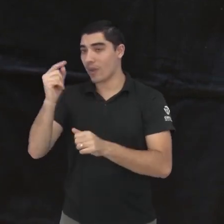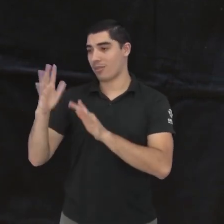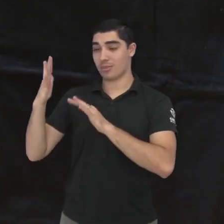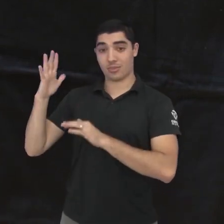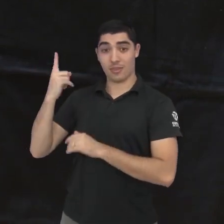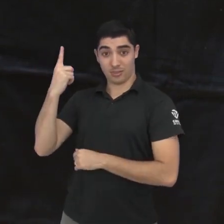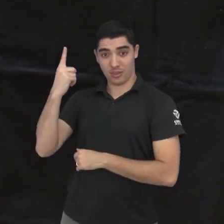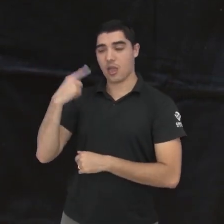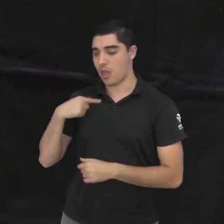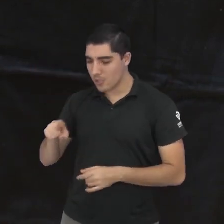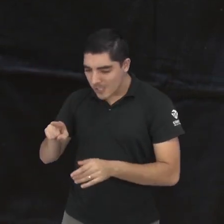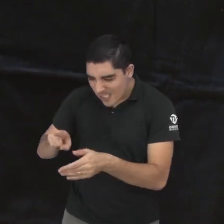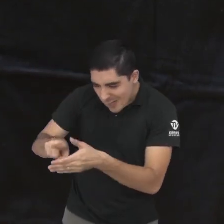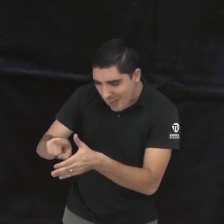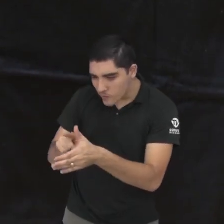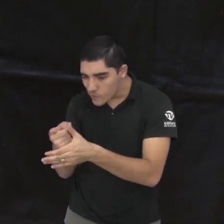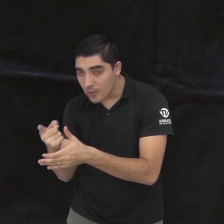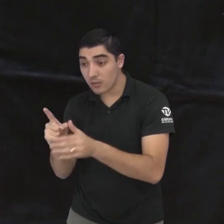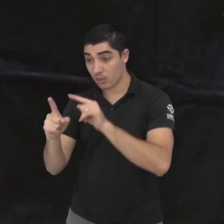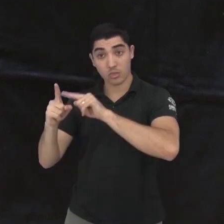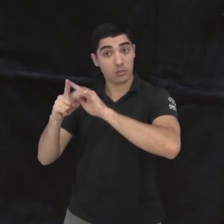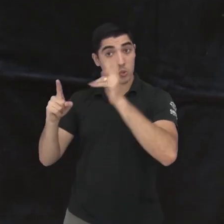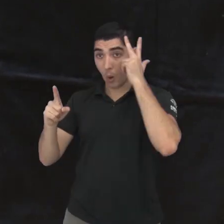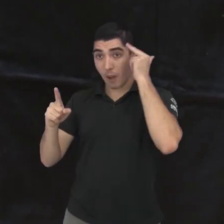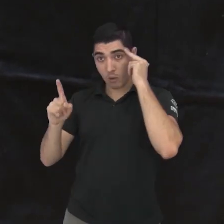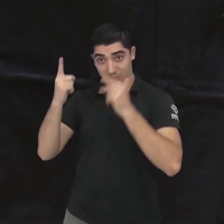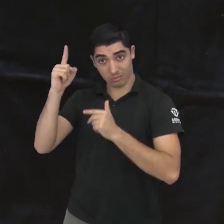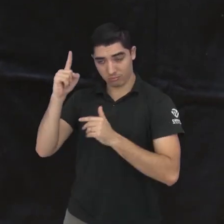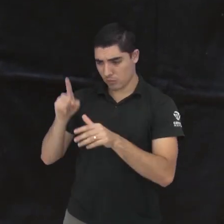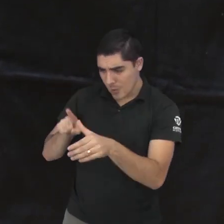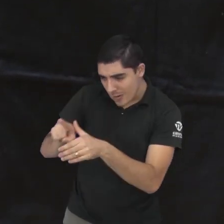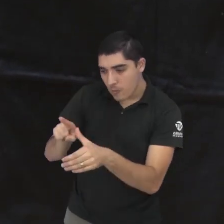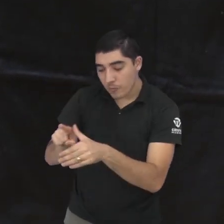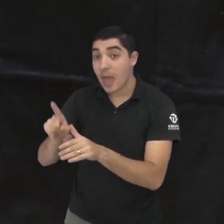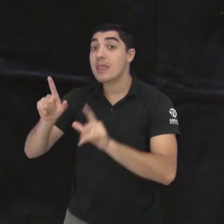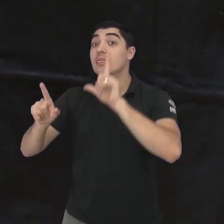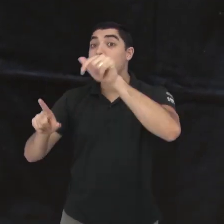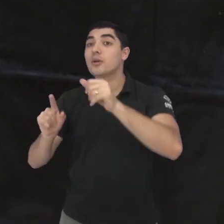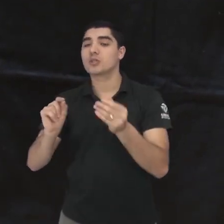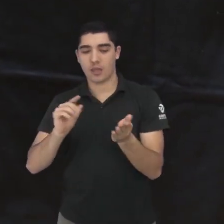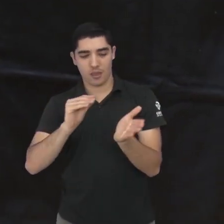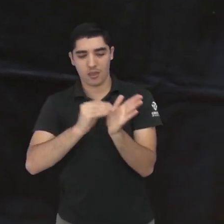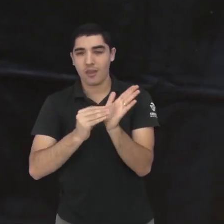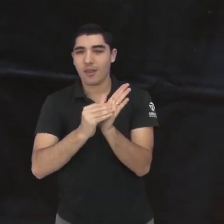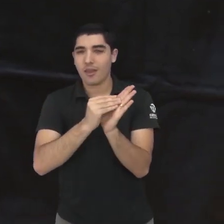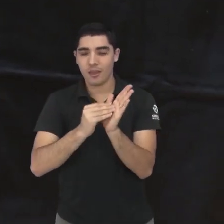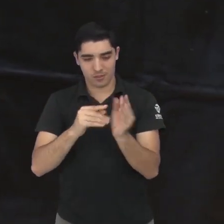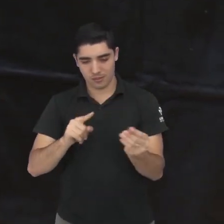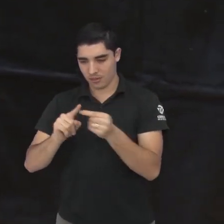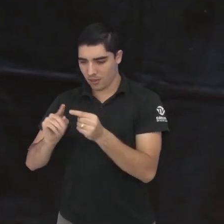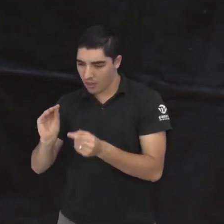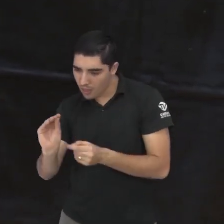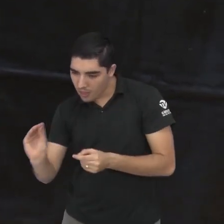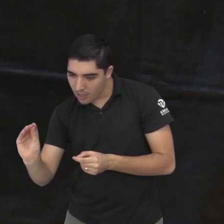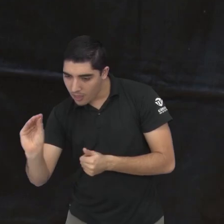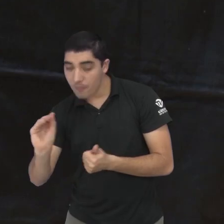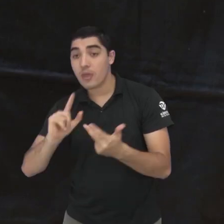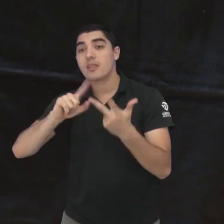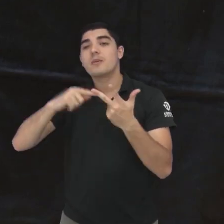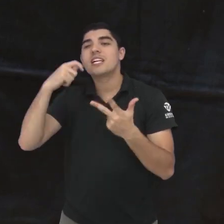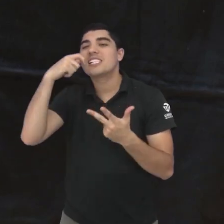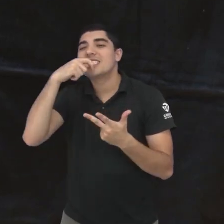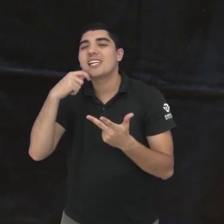Eu colocava o dedo na boca dele para ele criar o hábito. Depois a gente foi com uma gaze. Depois aquela escovinha de neném, que põe